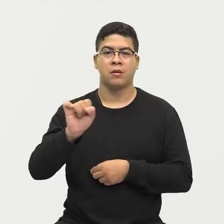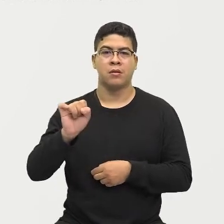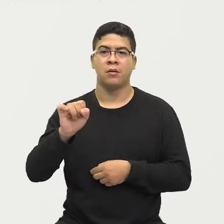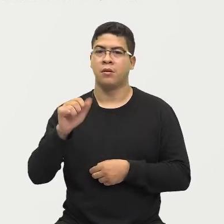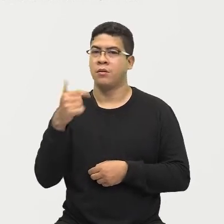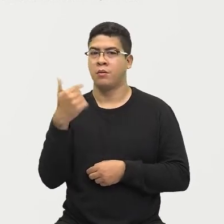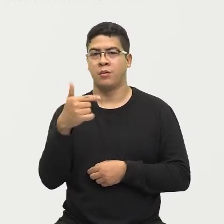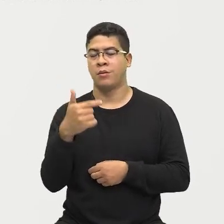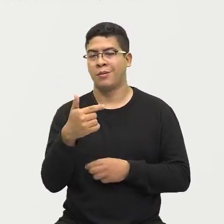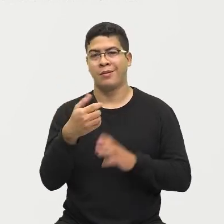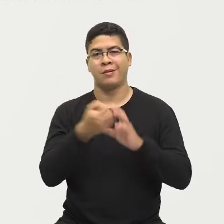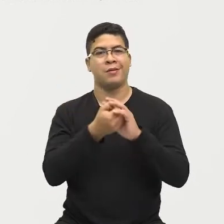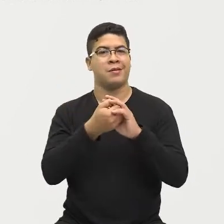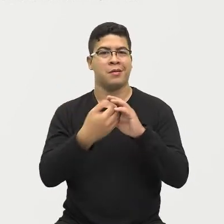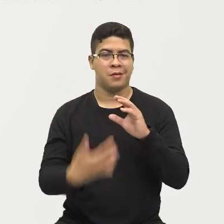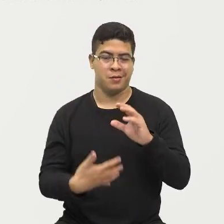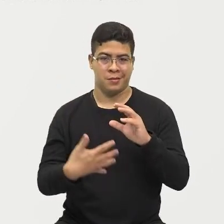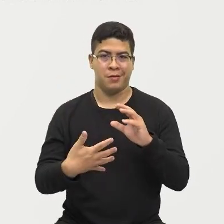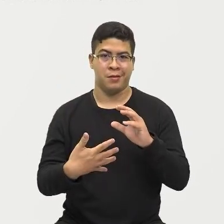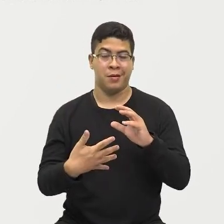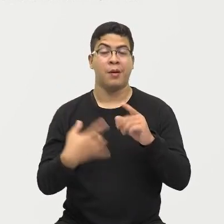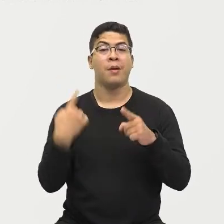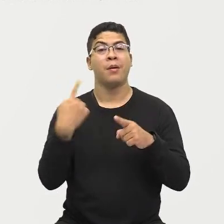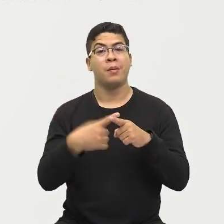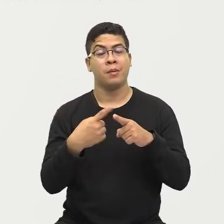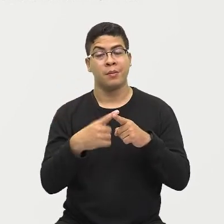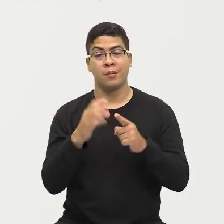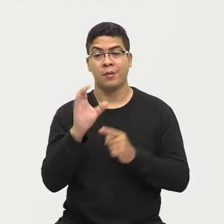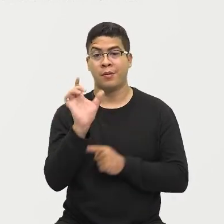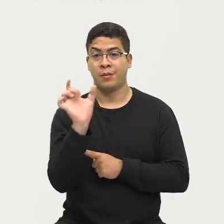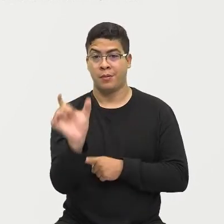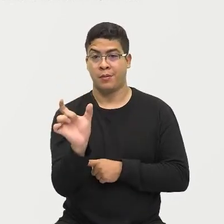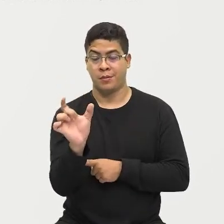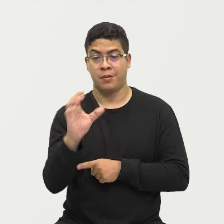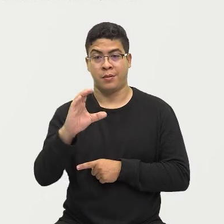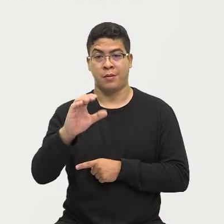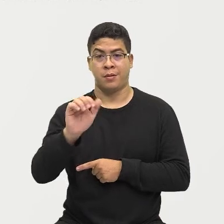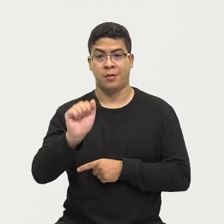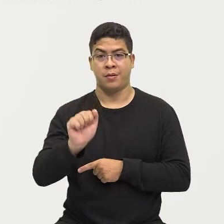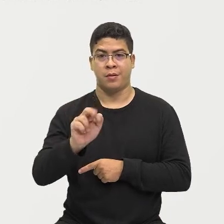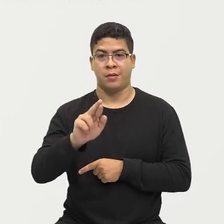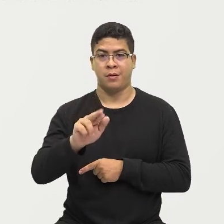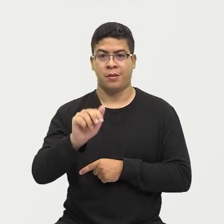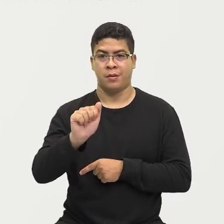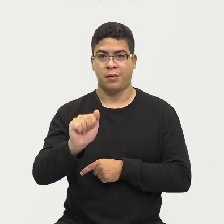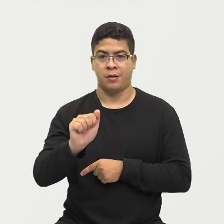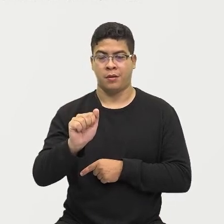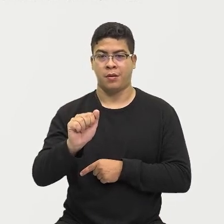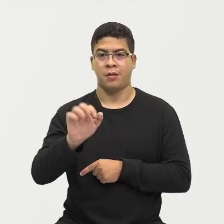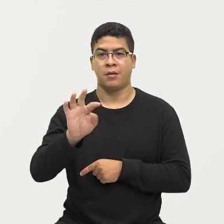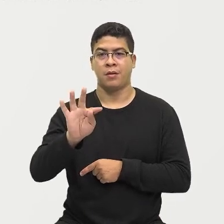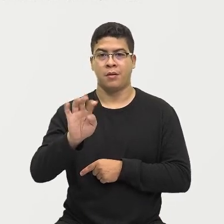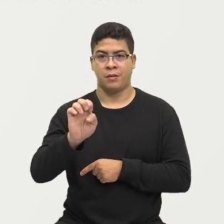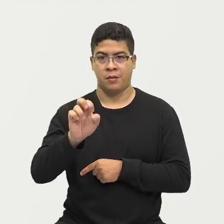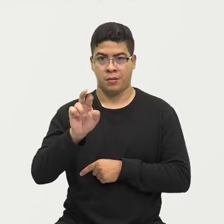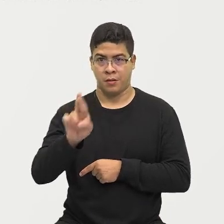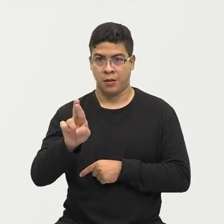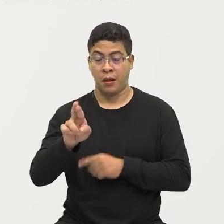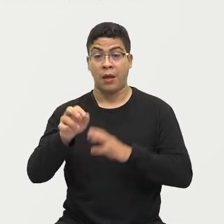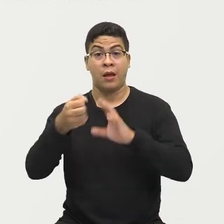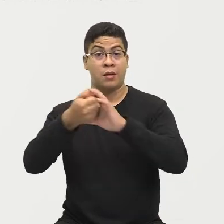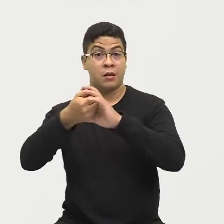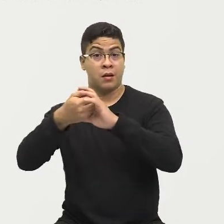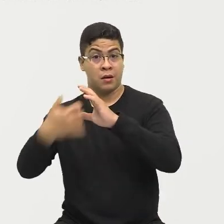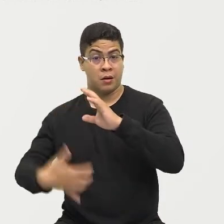sem nenhum caráter. Porque é caráter de característica. Uma hora ele é branco, uma hora ele é